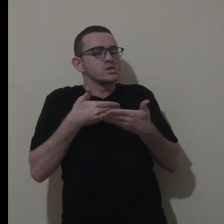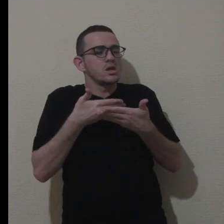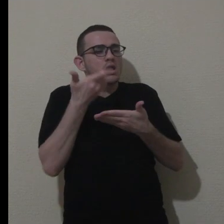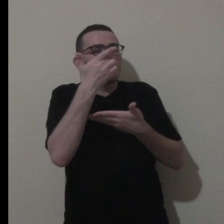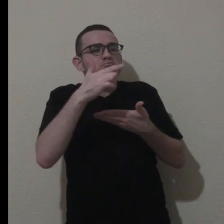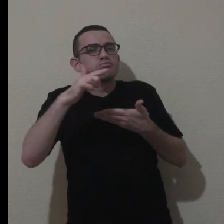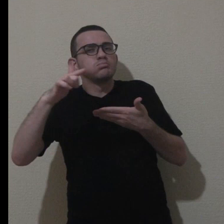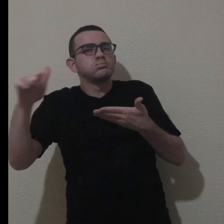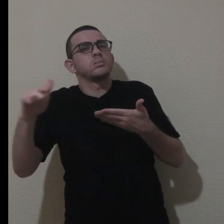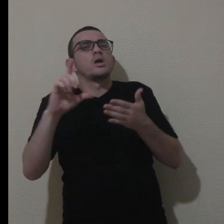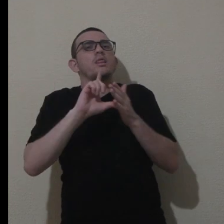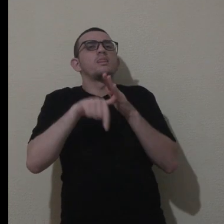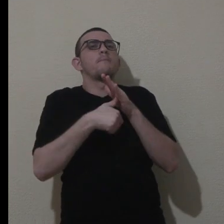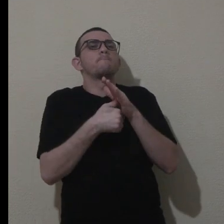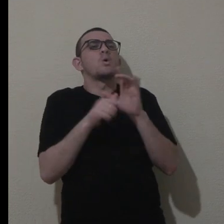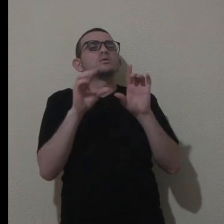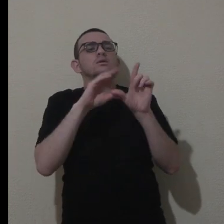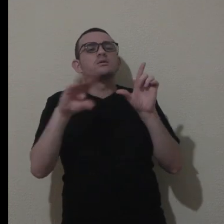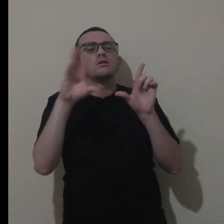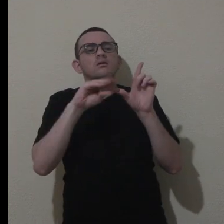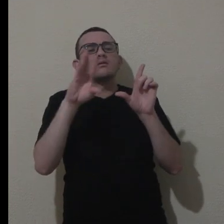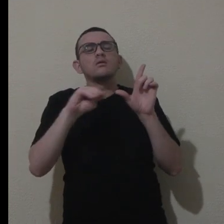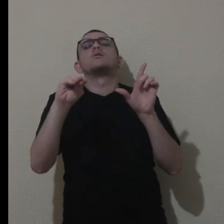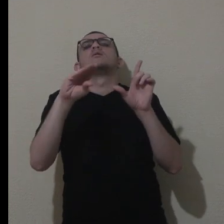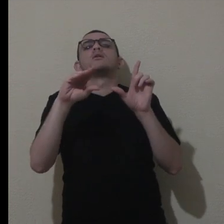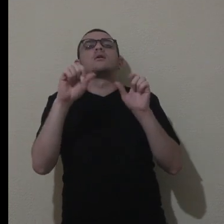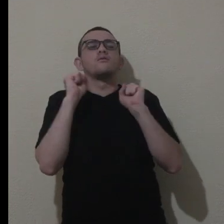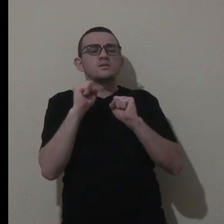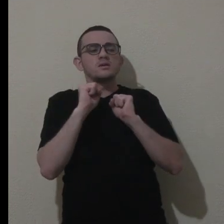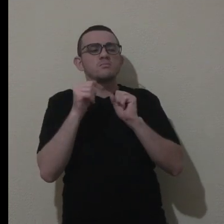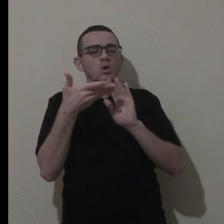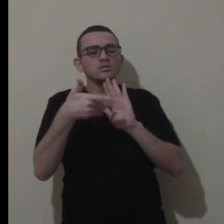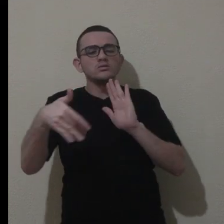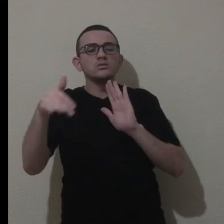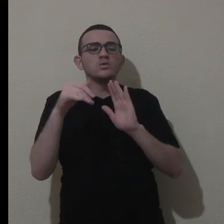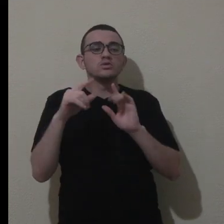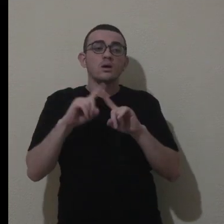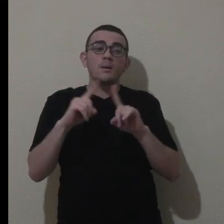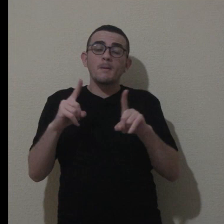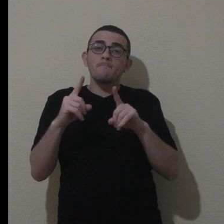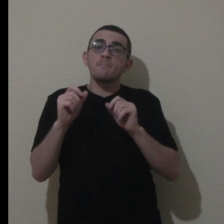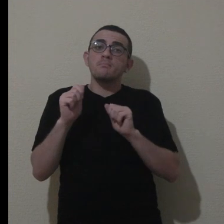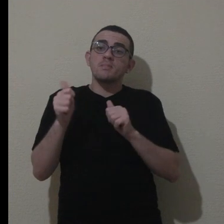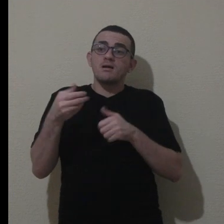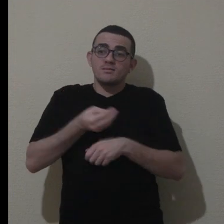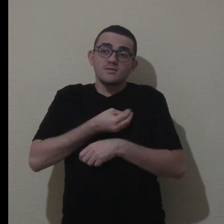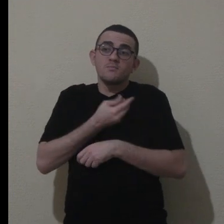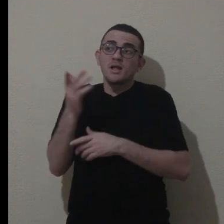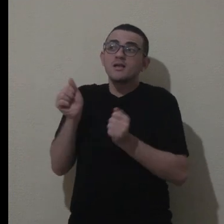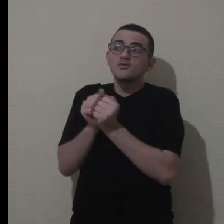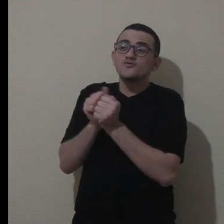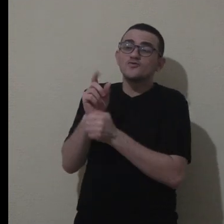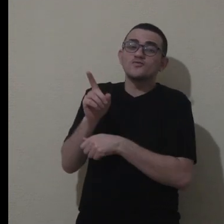conseguir acompanhar ainda, depois a gente vai disponibilizar o link dessa gravação e aí vocês podem continuar. Mas, pelo jeito, o pessoal continua